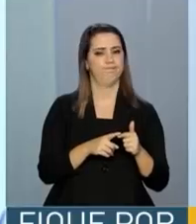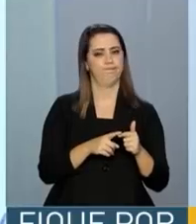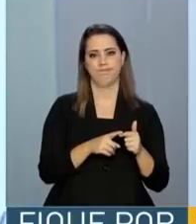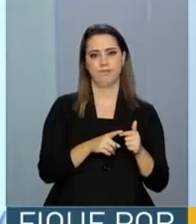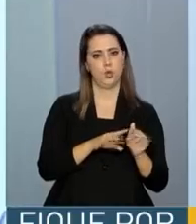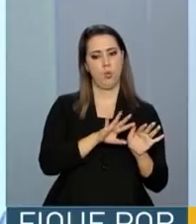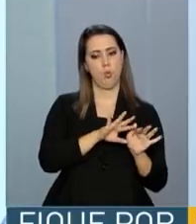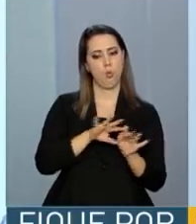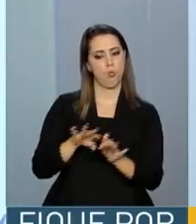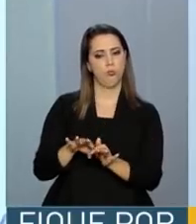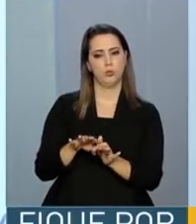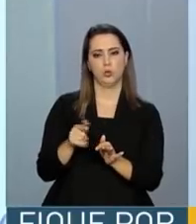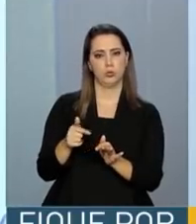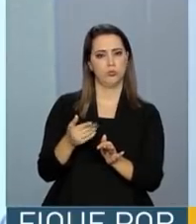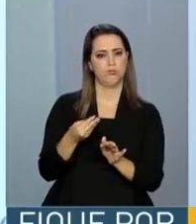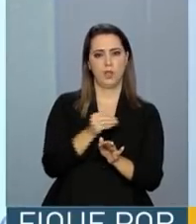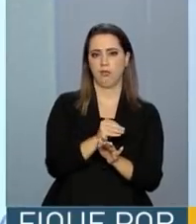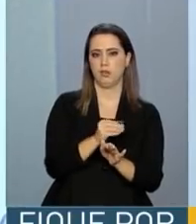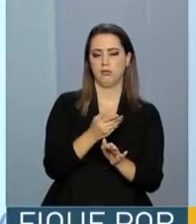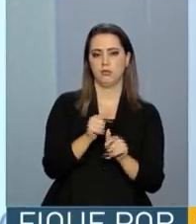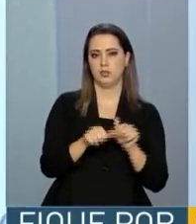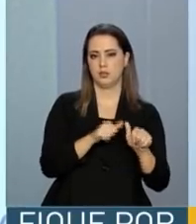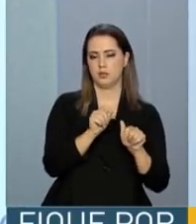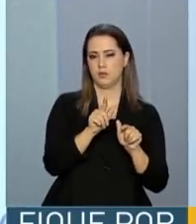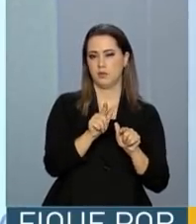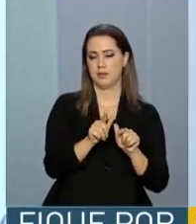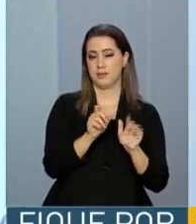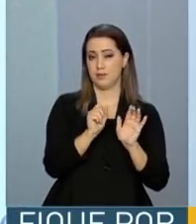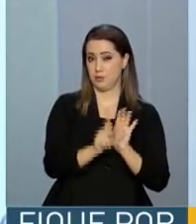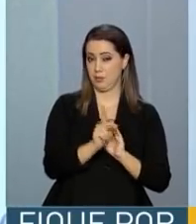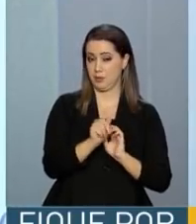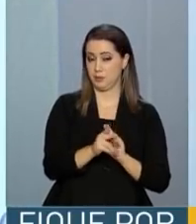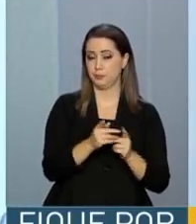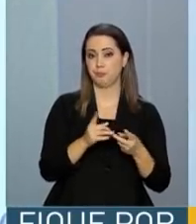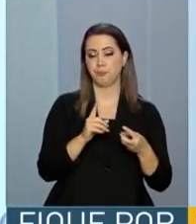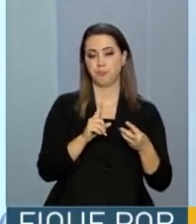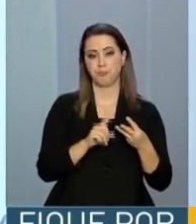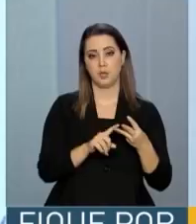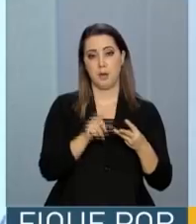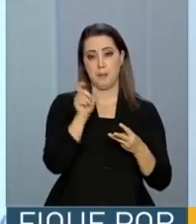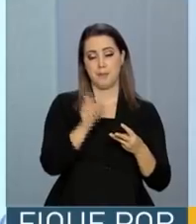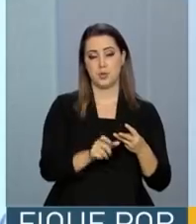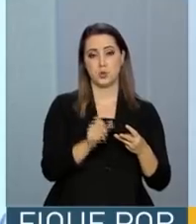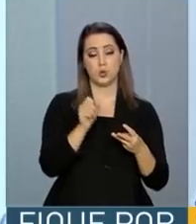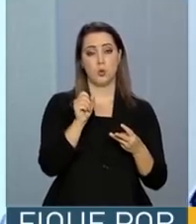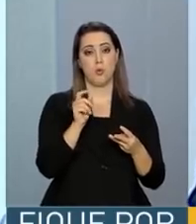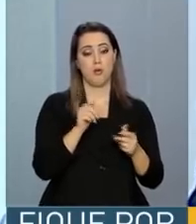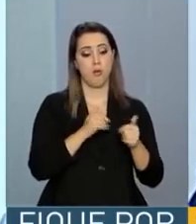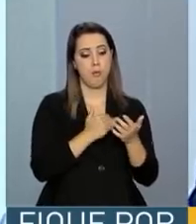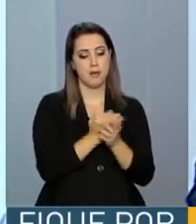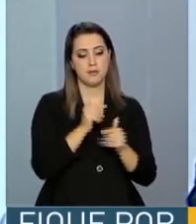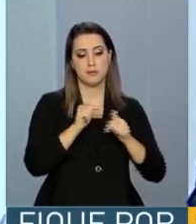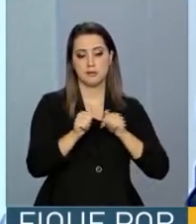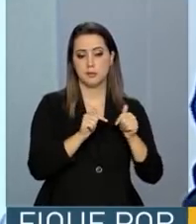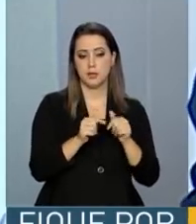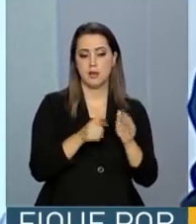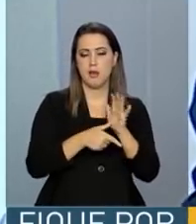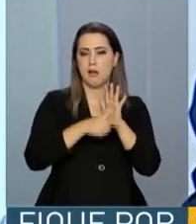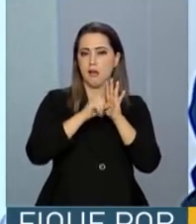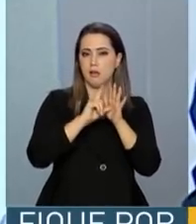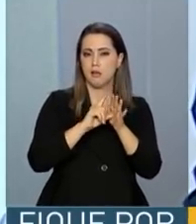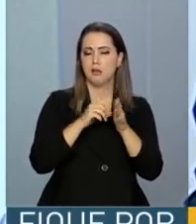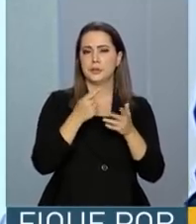eu não aprovo porque aqueles trabalhadores que começam a trabalhar muito cedo depois não consegue contribuir durante muito tempo